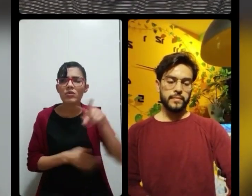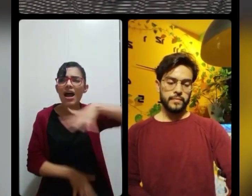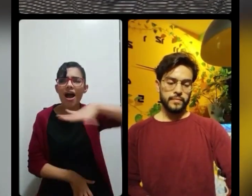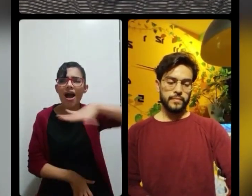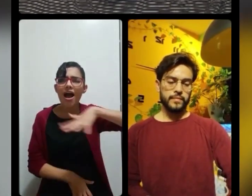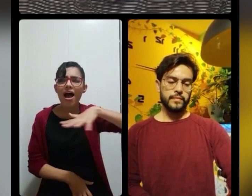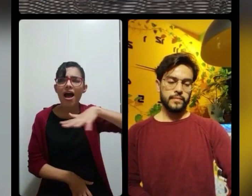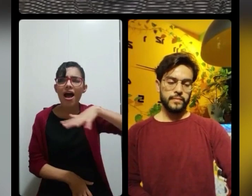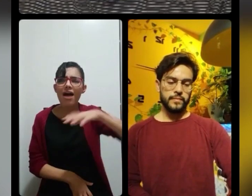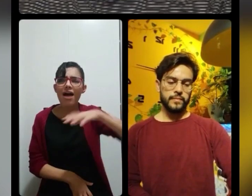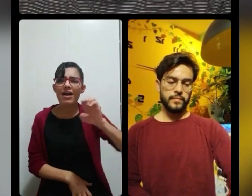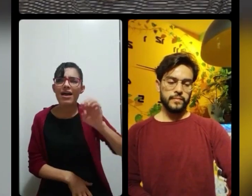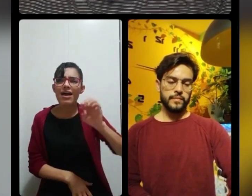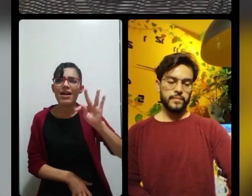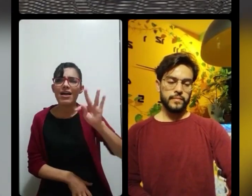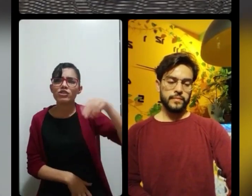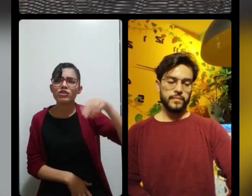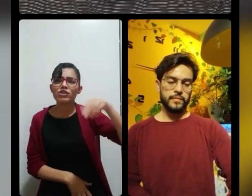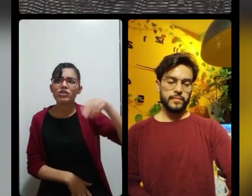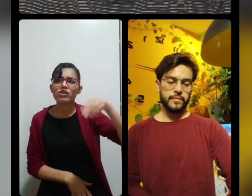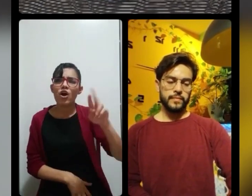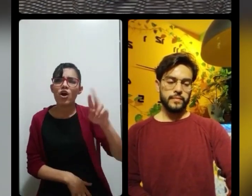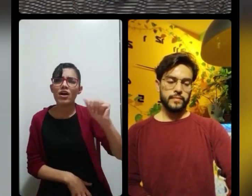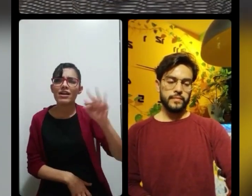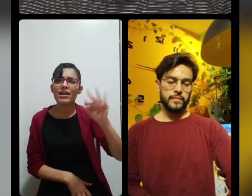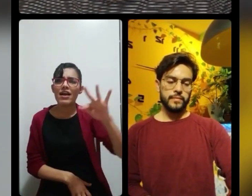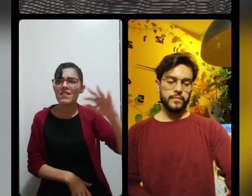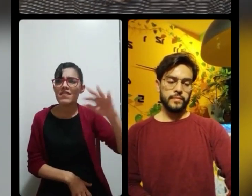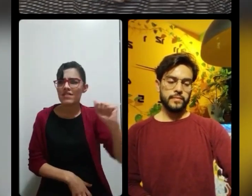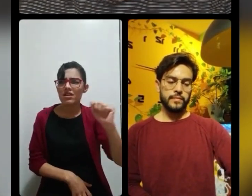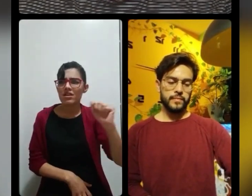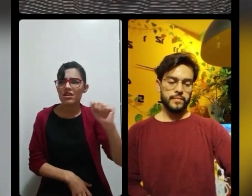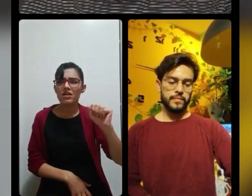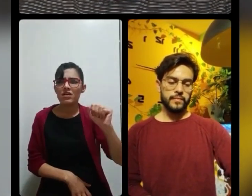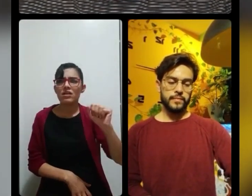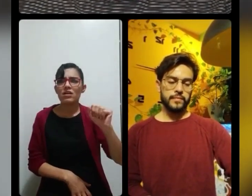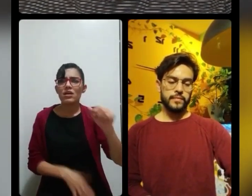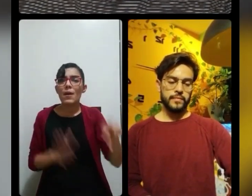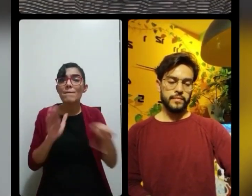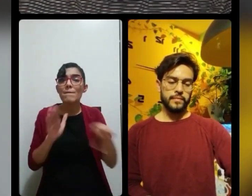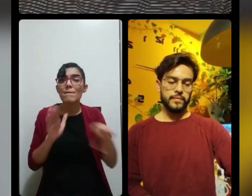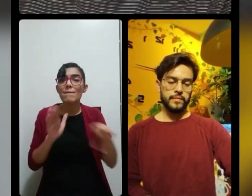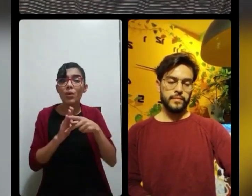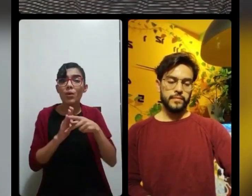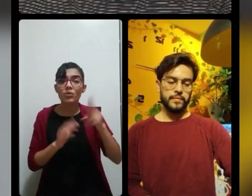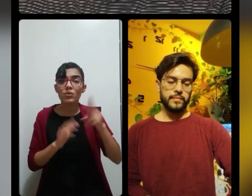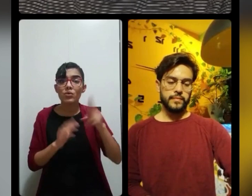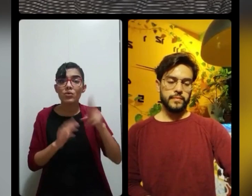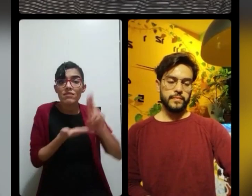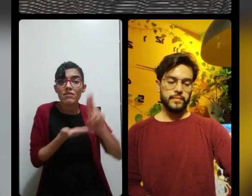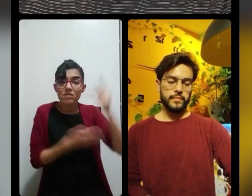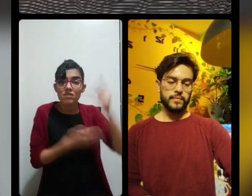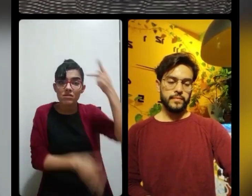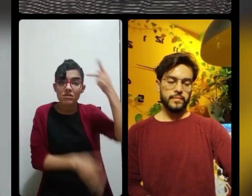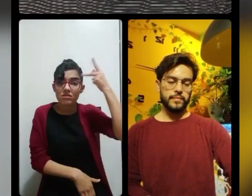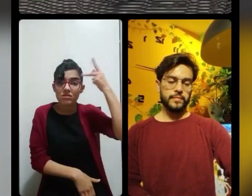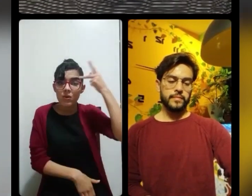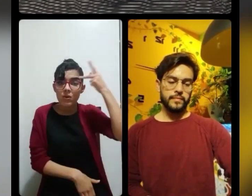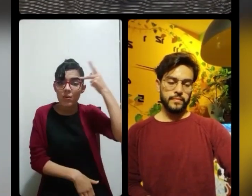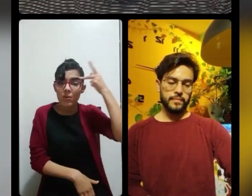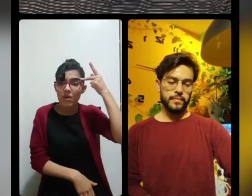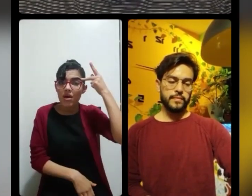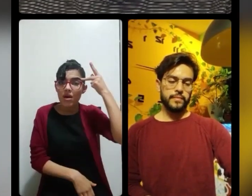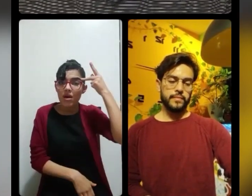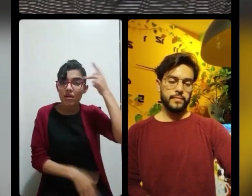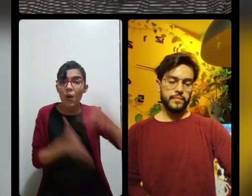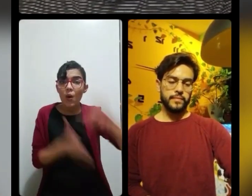ele volta à França, ele faz o livro A Beleza do Gesto, e ergue, primeiro livro a chegar traduzido no Brasil, sobre a estética